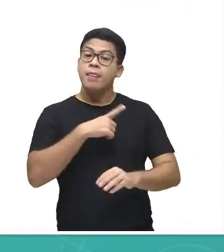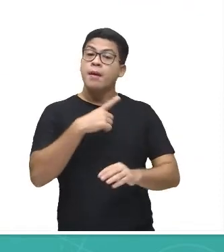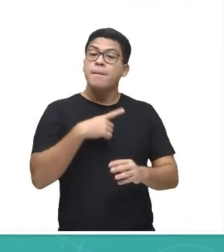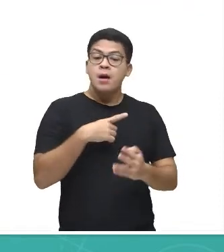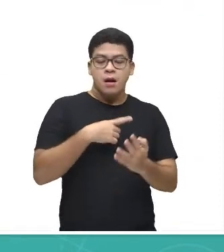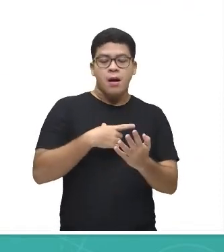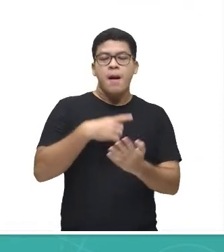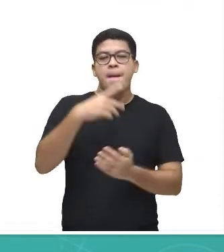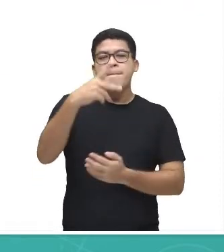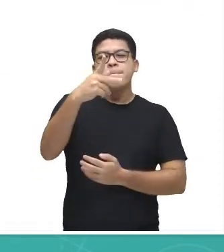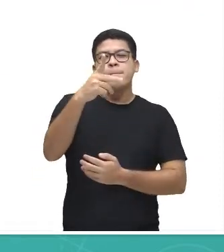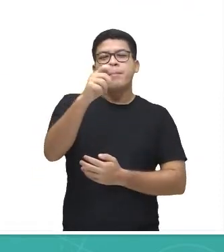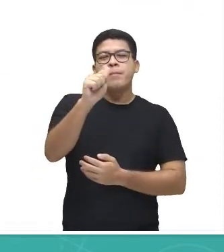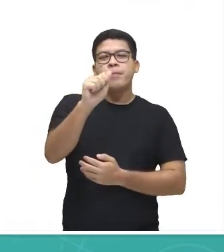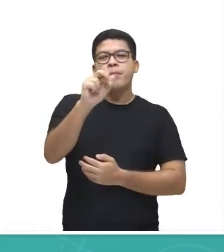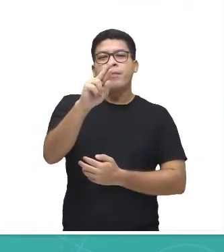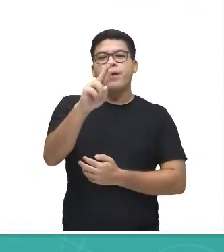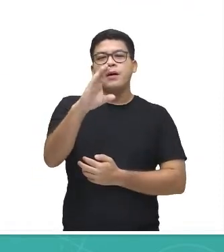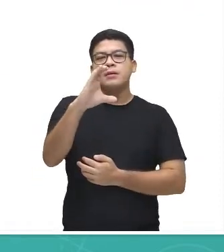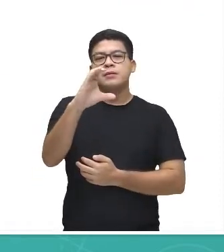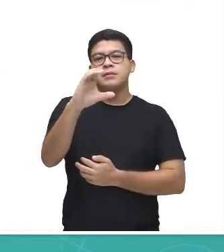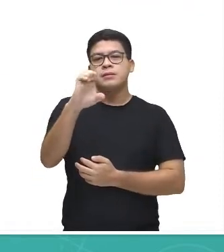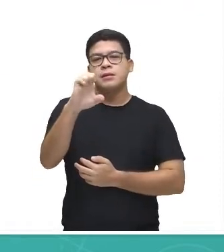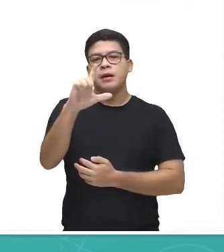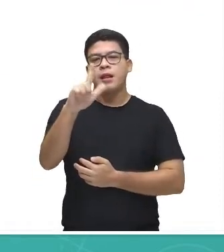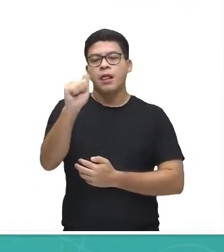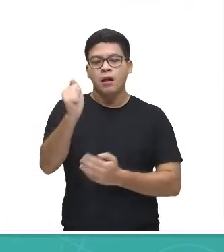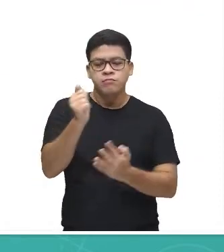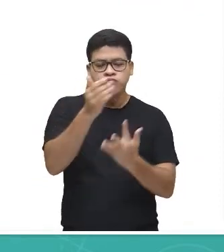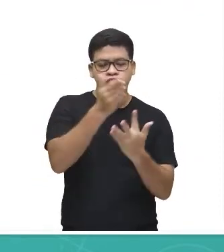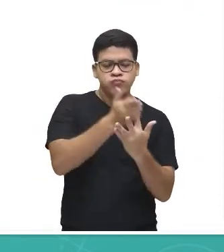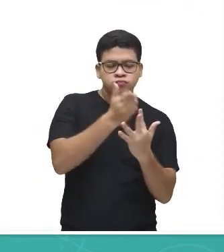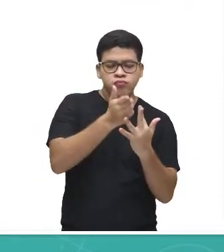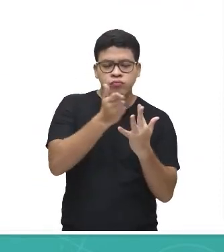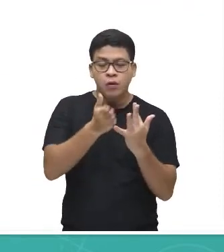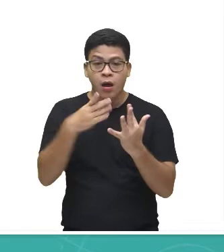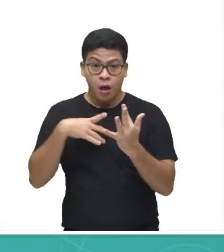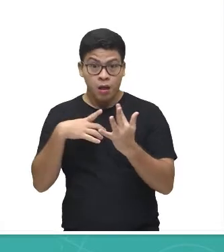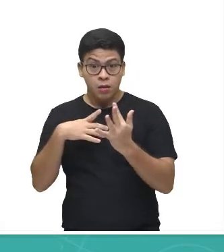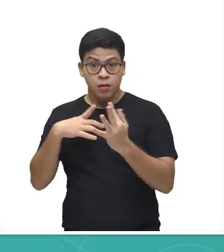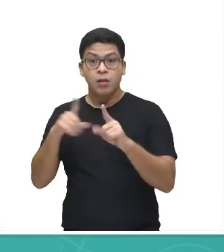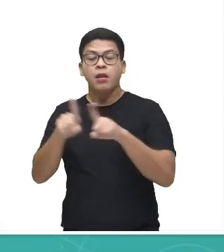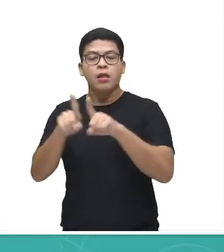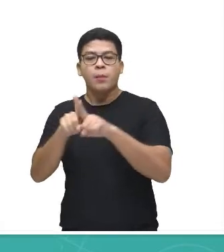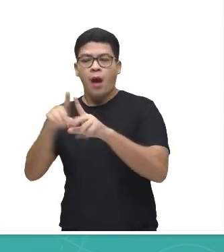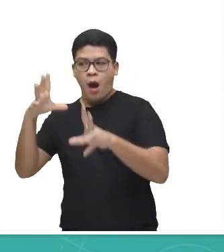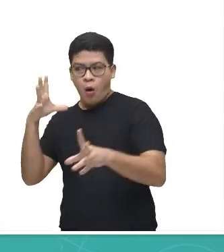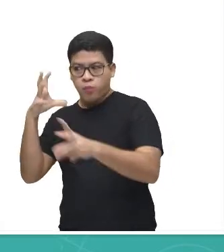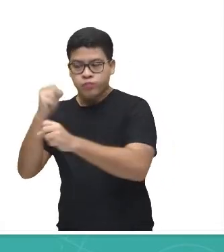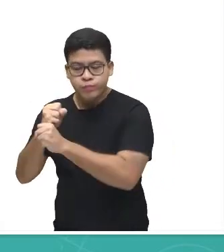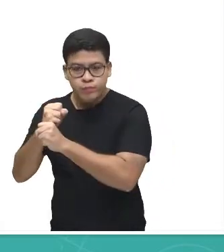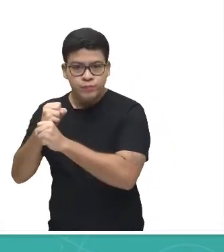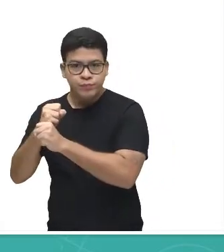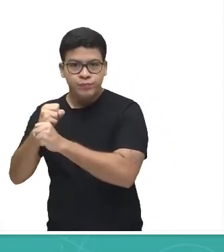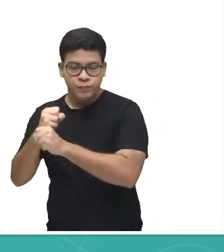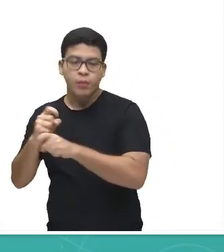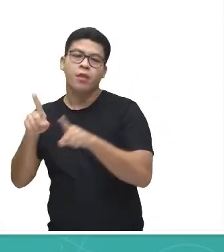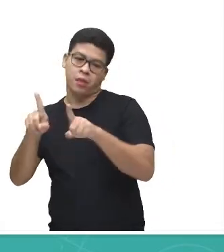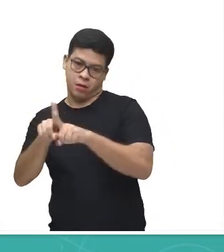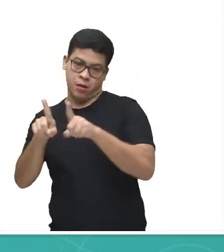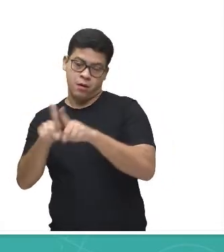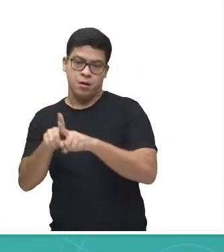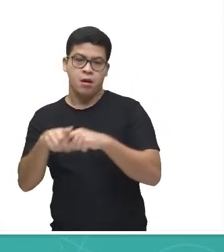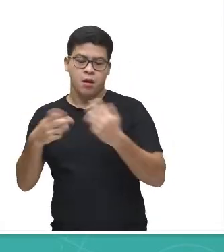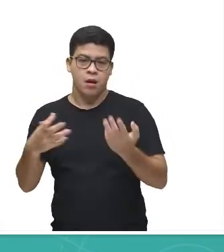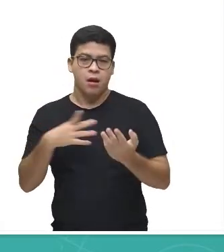tá? Parcela, parcela, e no final nós temos a soma ou o total. O algoritmo da adição é muito simples, é esse aí que a gente